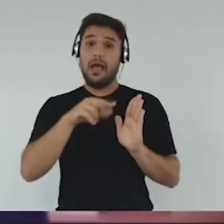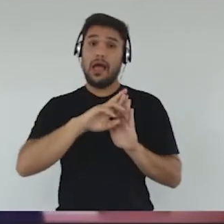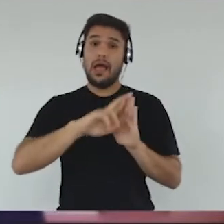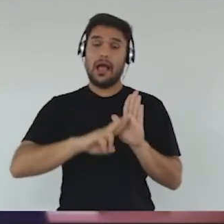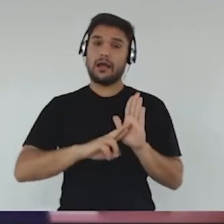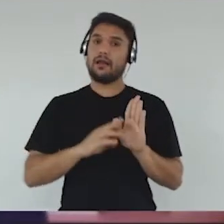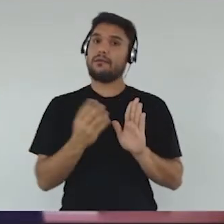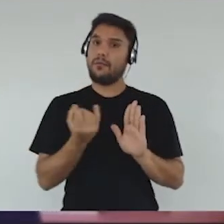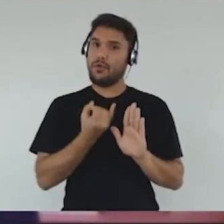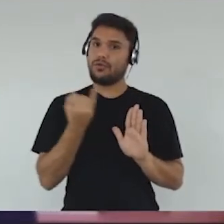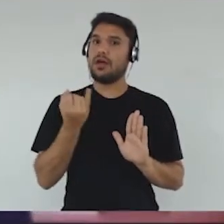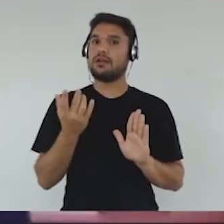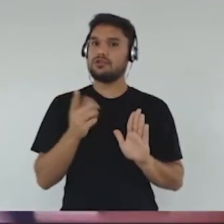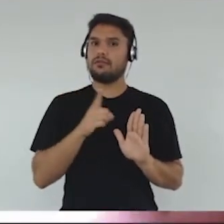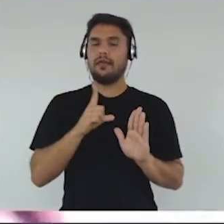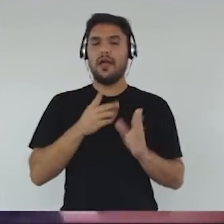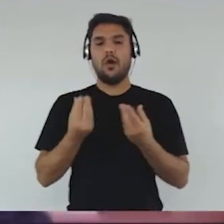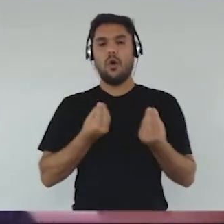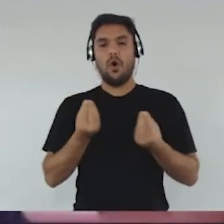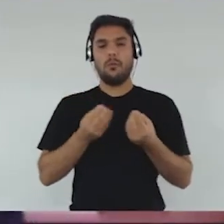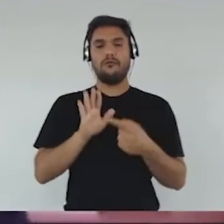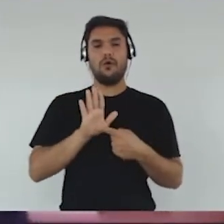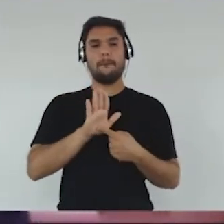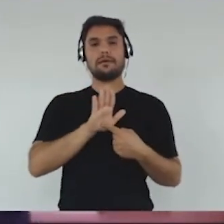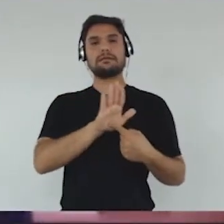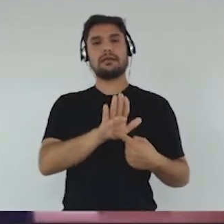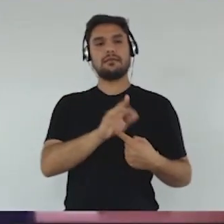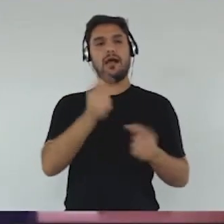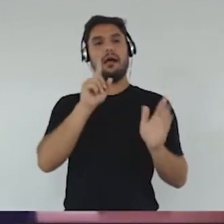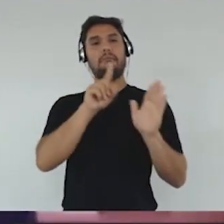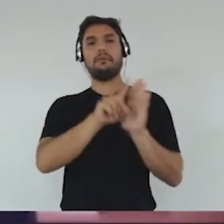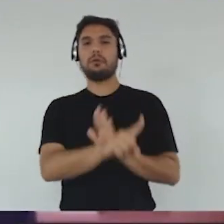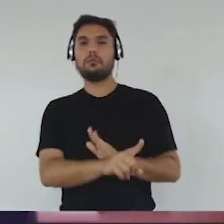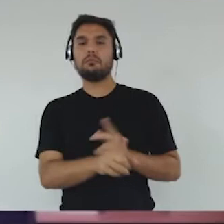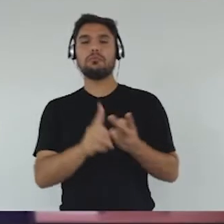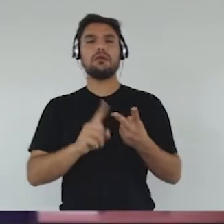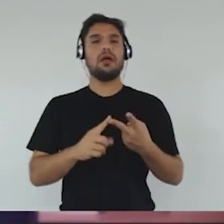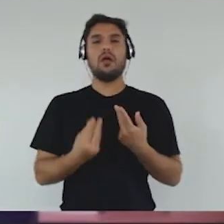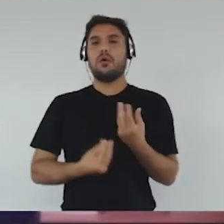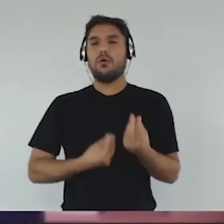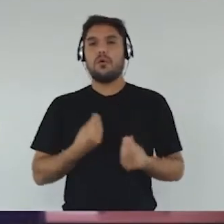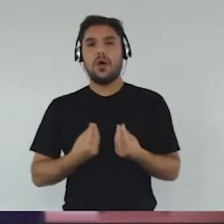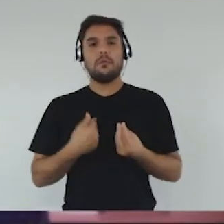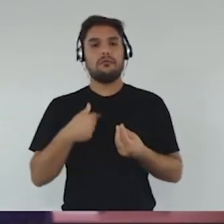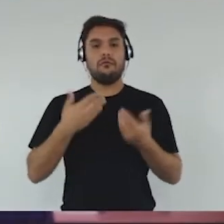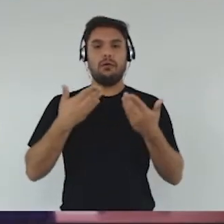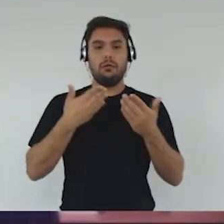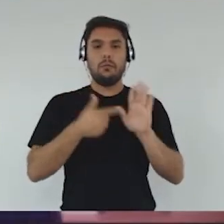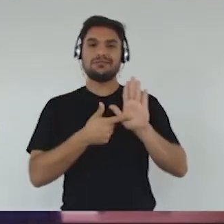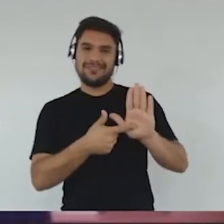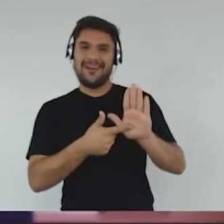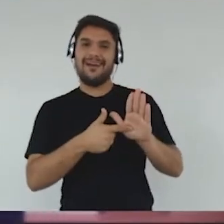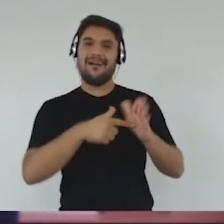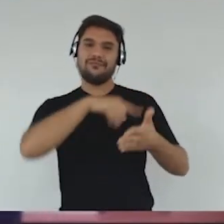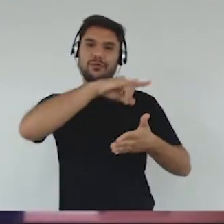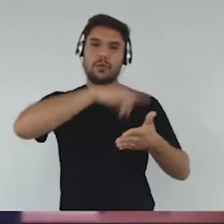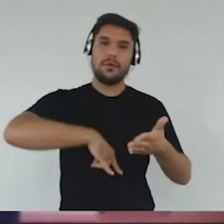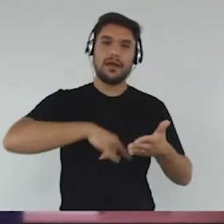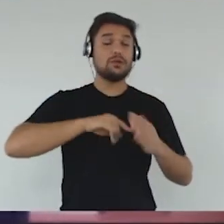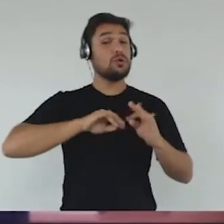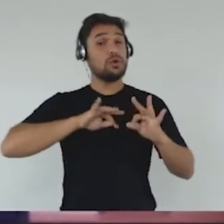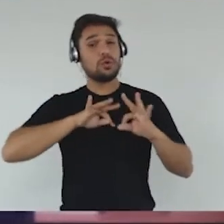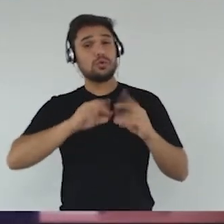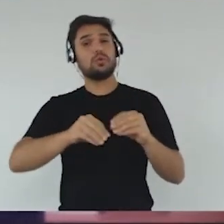regras, desde uma forma de apresentar uma objeção a uma pergunta, até uma maneira de apresentar um documento. Todas